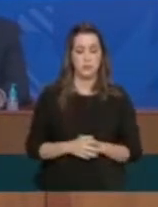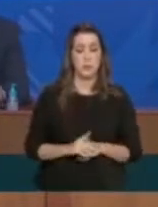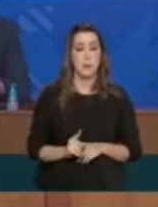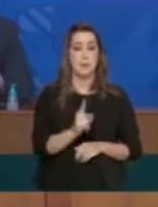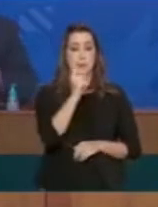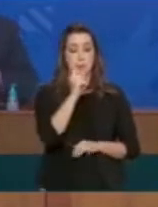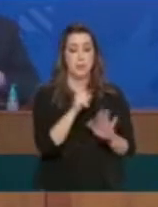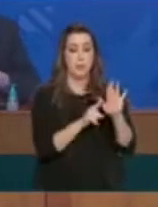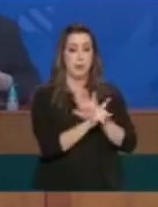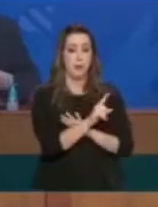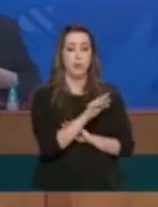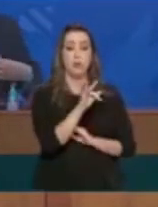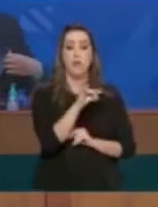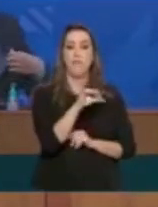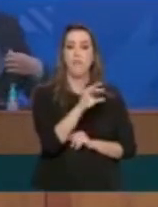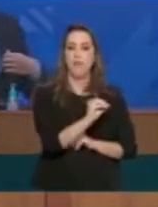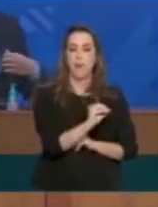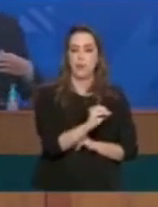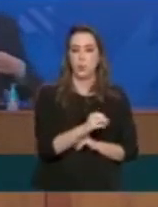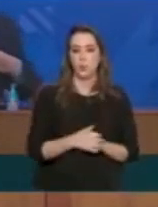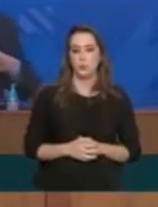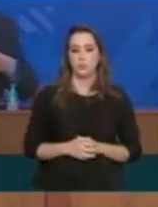Fábio Murakawa, do Valor Econômico.